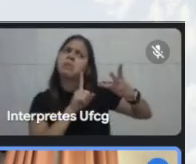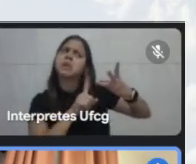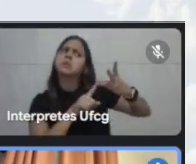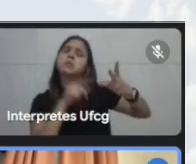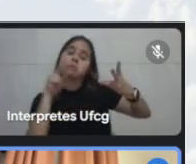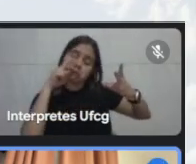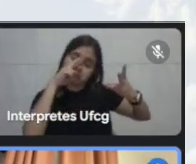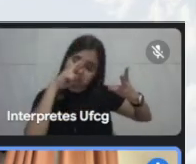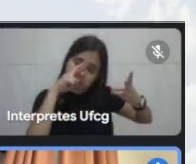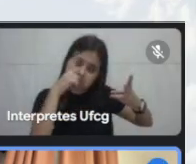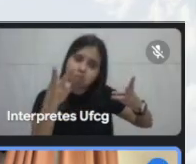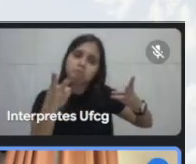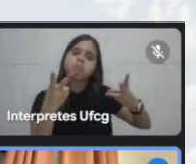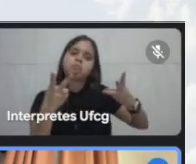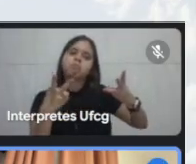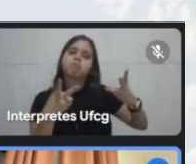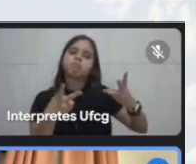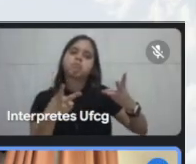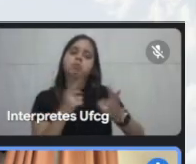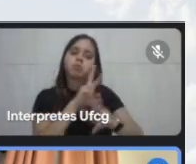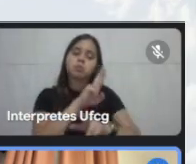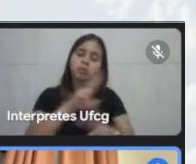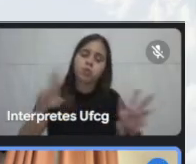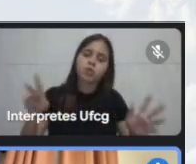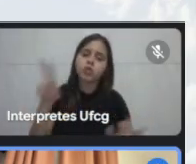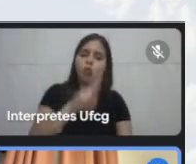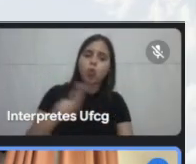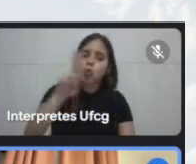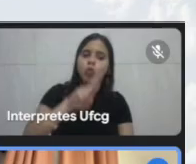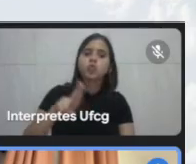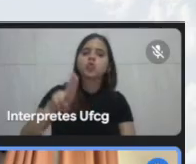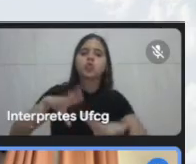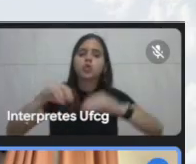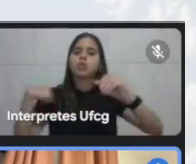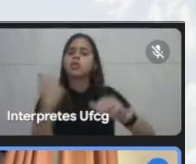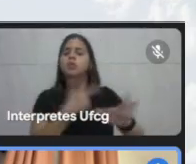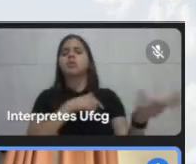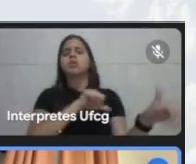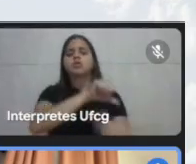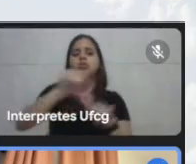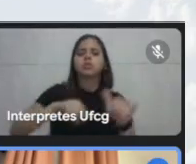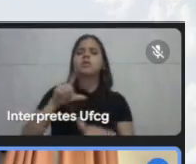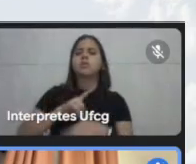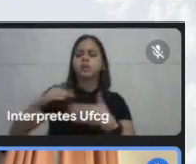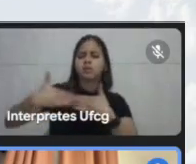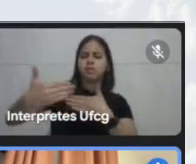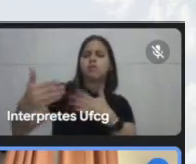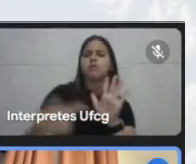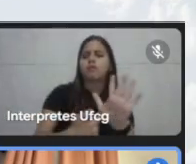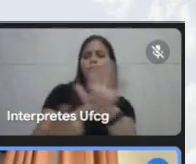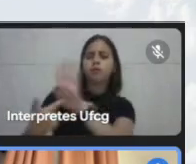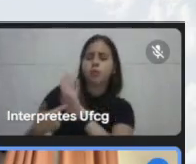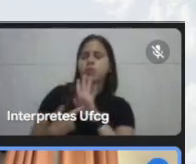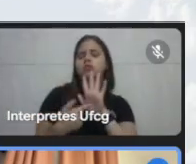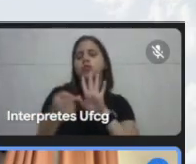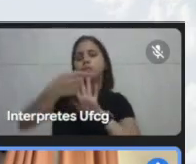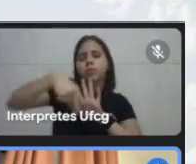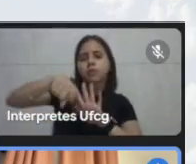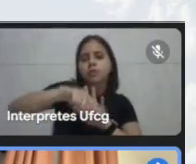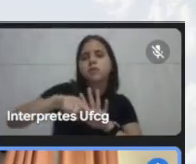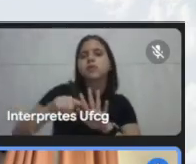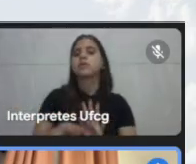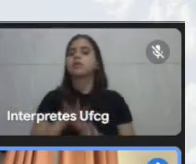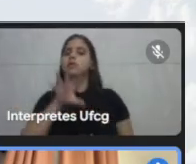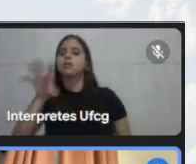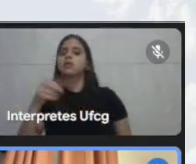diferentes tipos de uso e cobertura da terra, a gente tem essa mudança. Eu vou mostrar um pouco à frente de forma mais ilustrativa. E aqui,